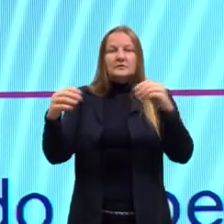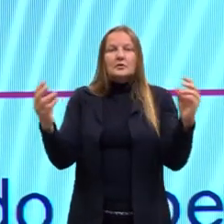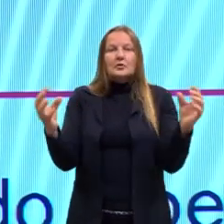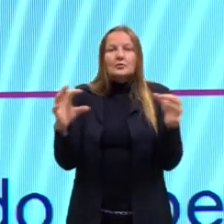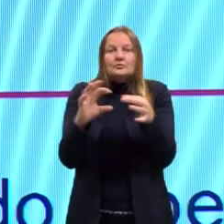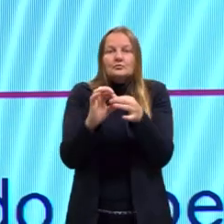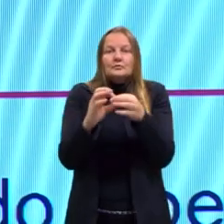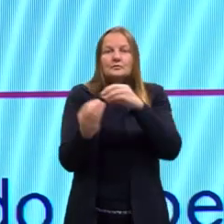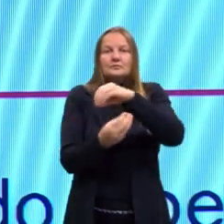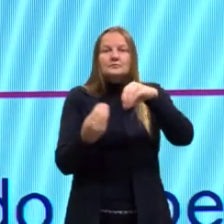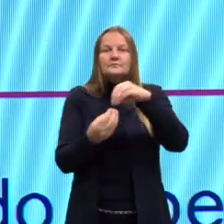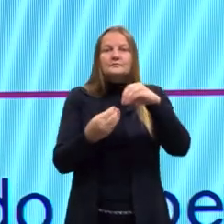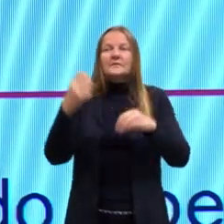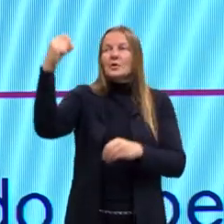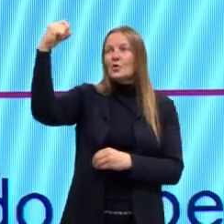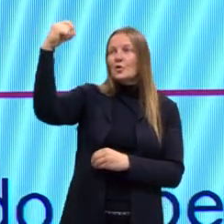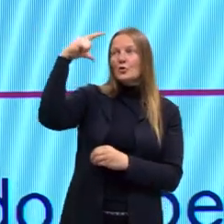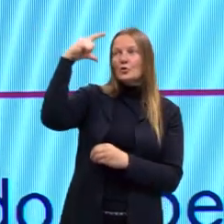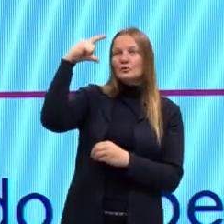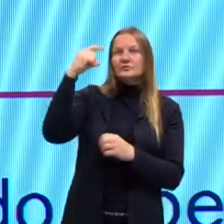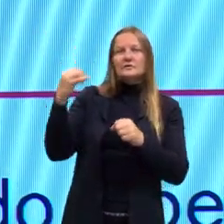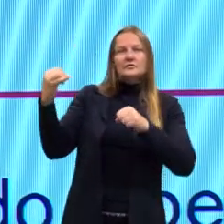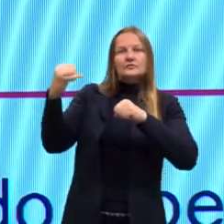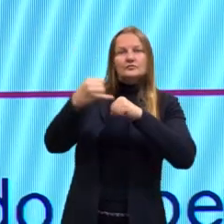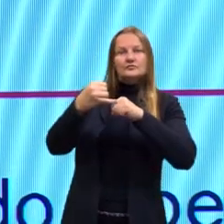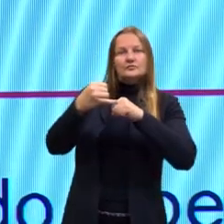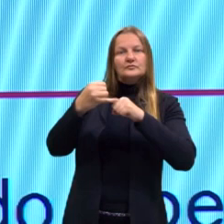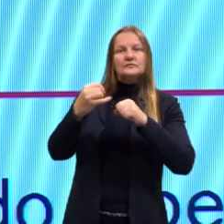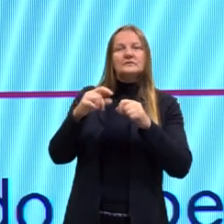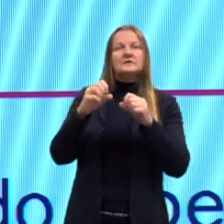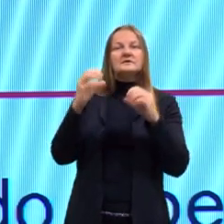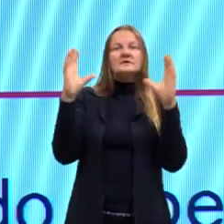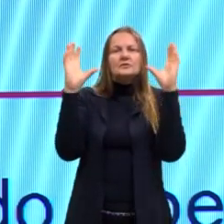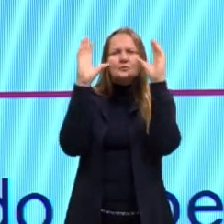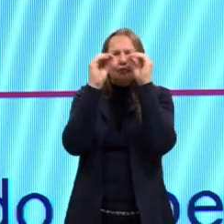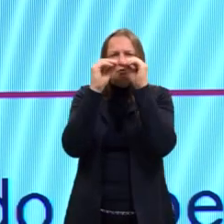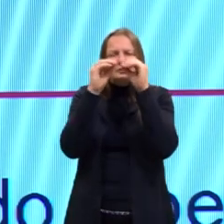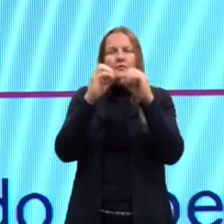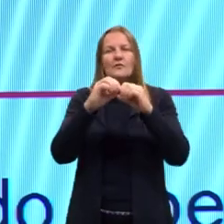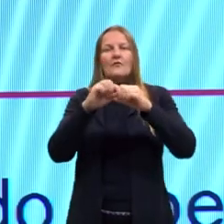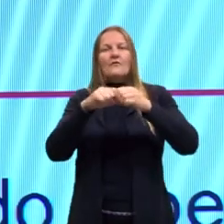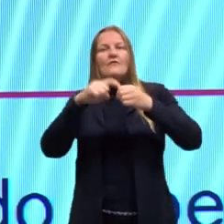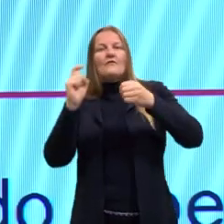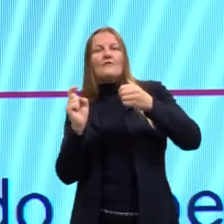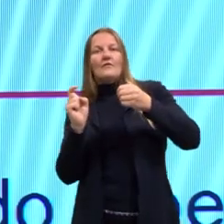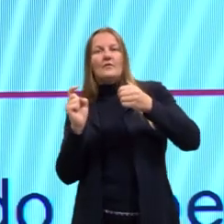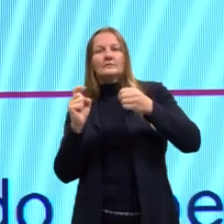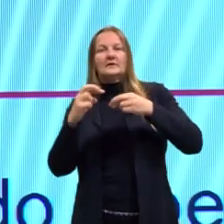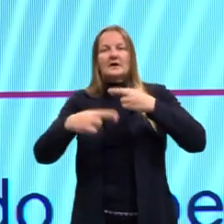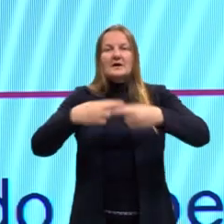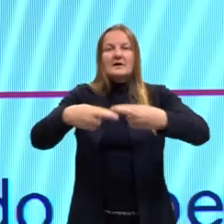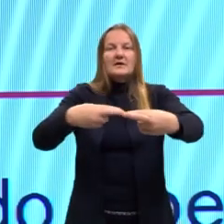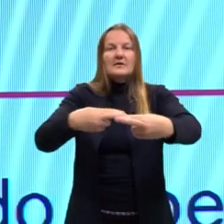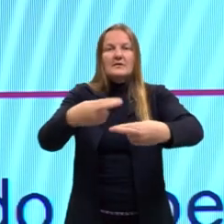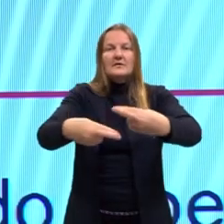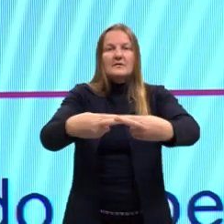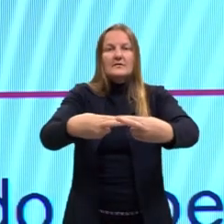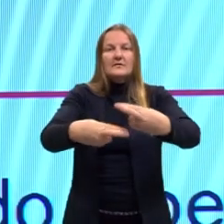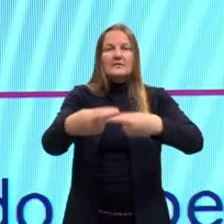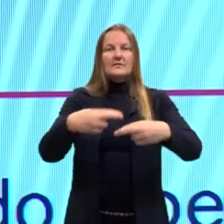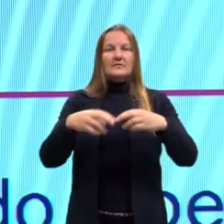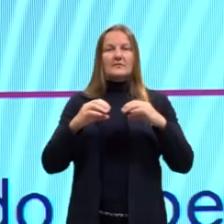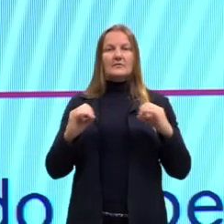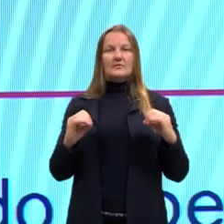eu vou formar luziam quando escurece eu volto para o cloreto de prata que tem a característica de